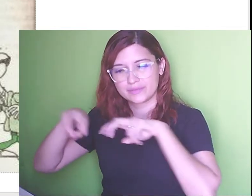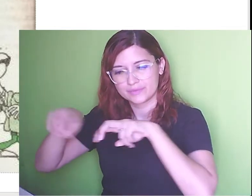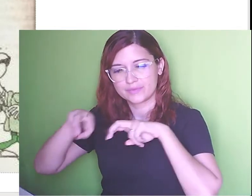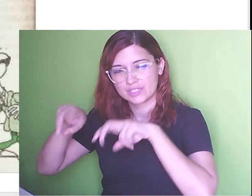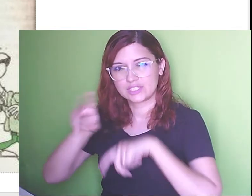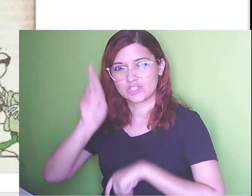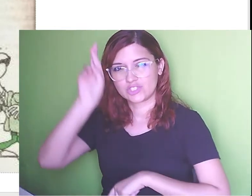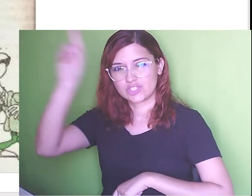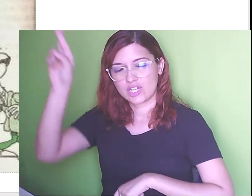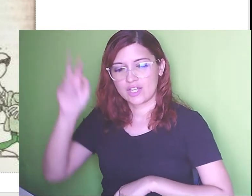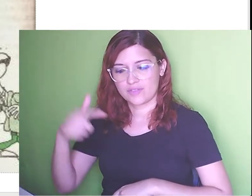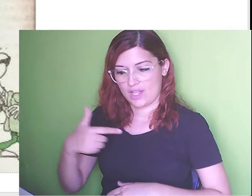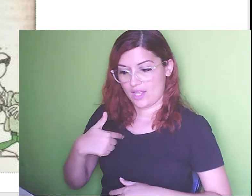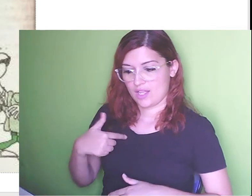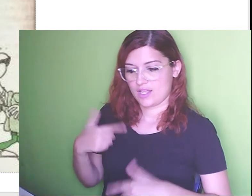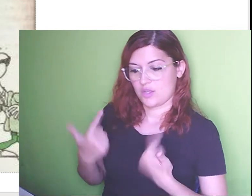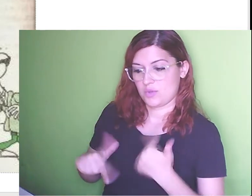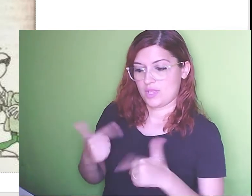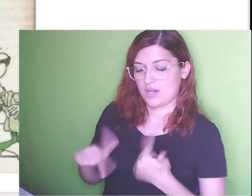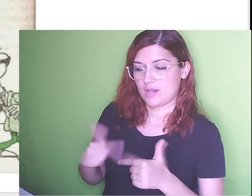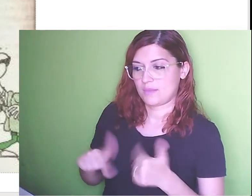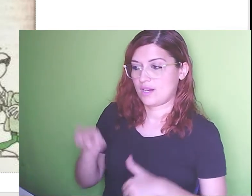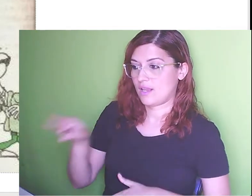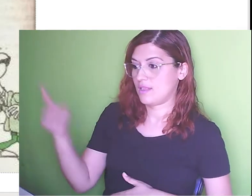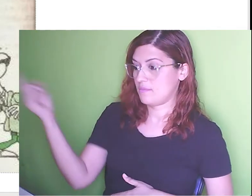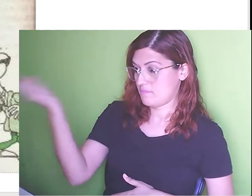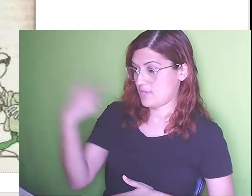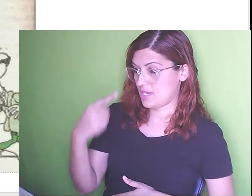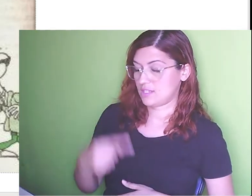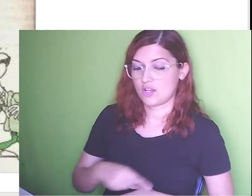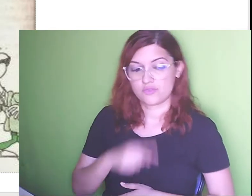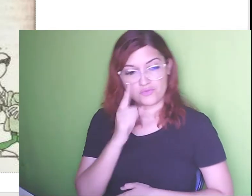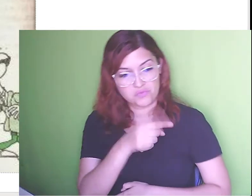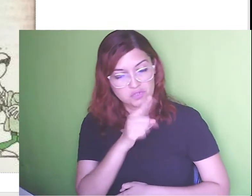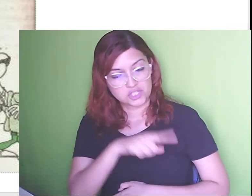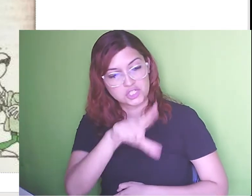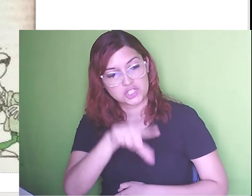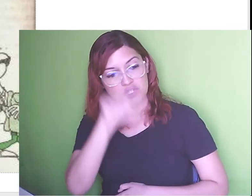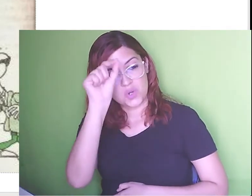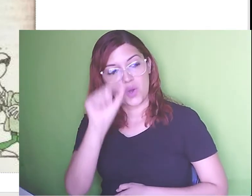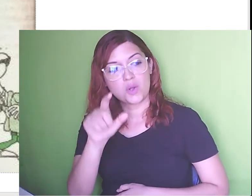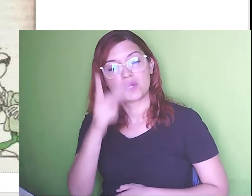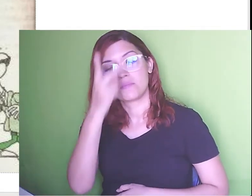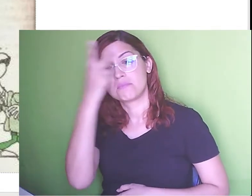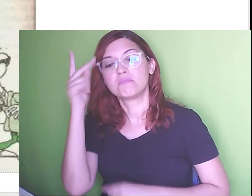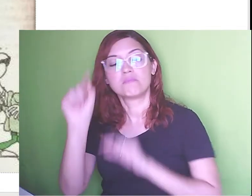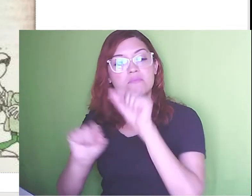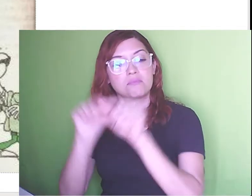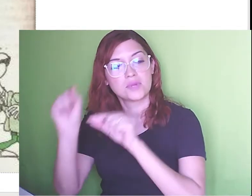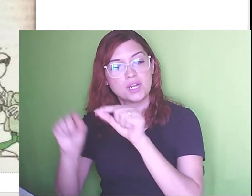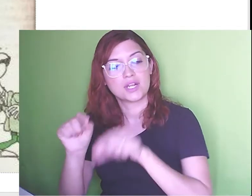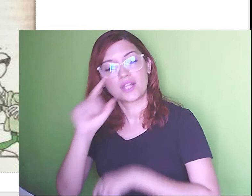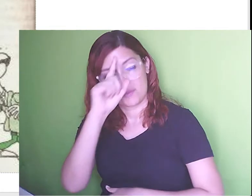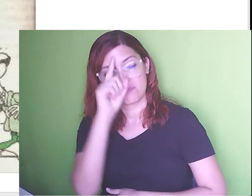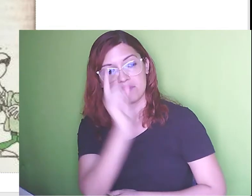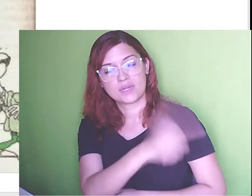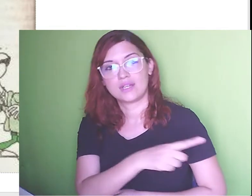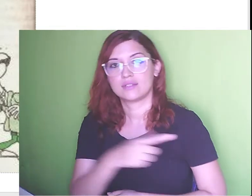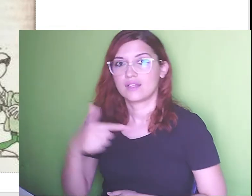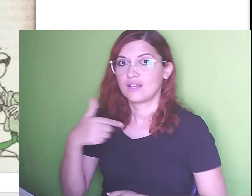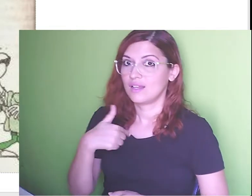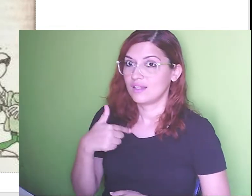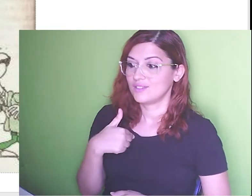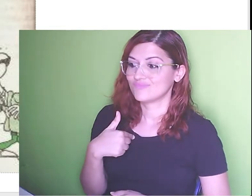terra, os grandes proprietários rurais, eles obrigavam seus trabalhadores a votar numa determinada